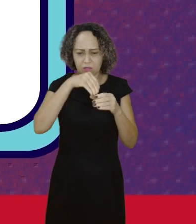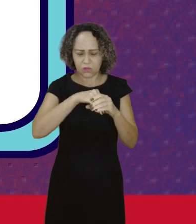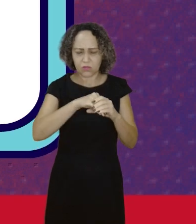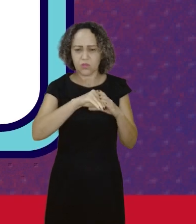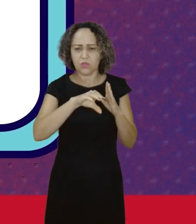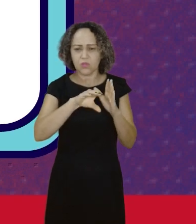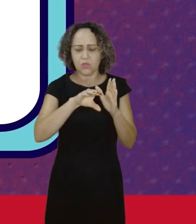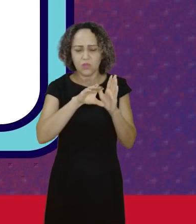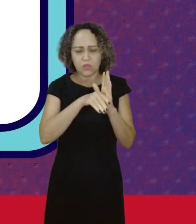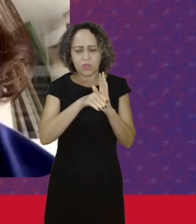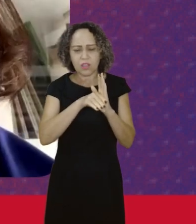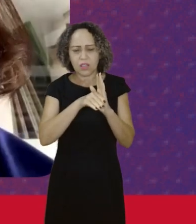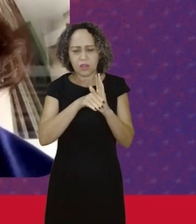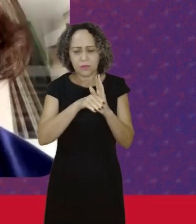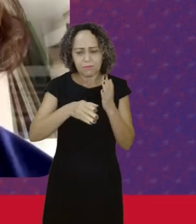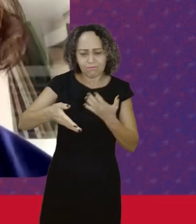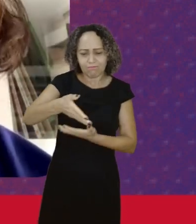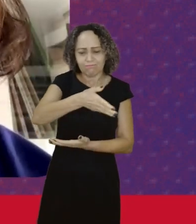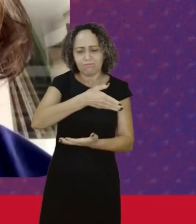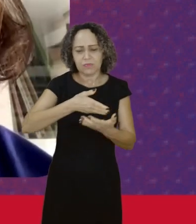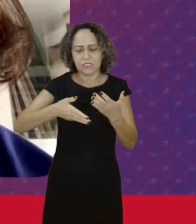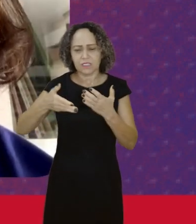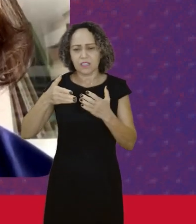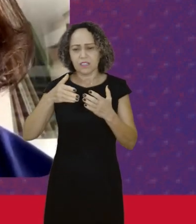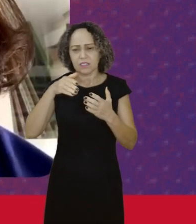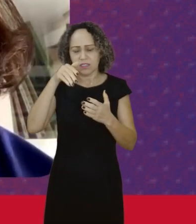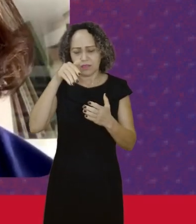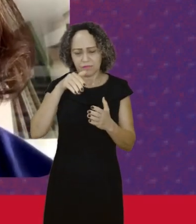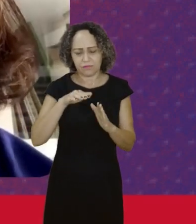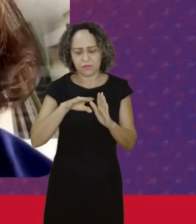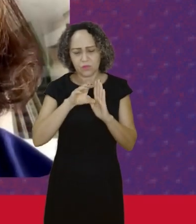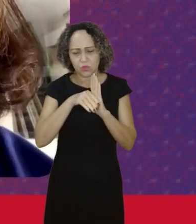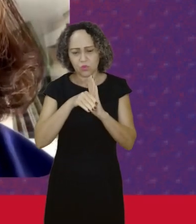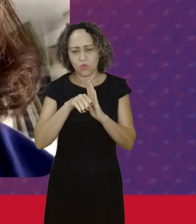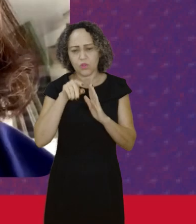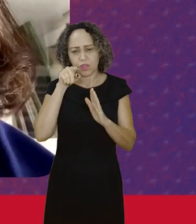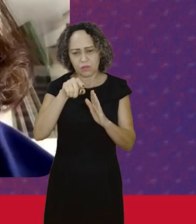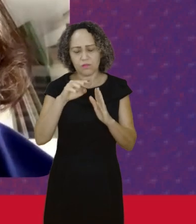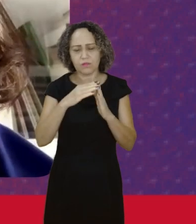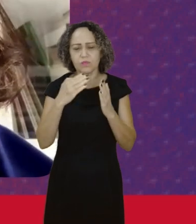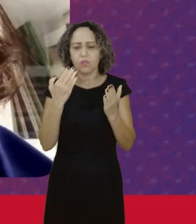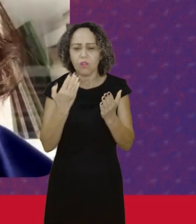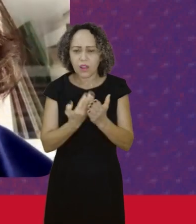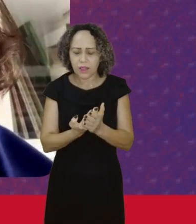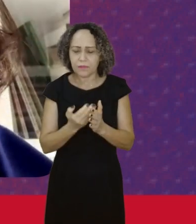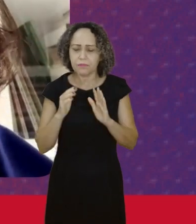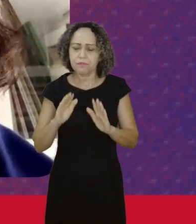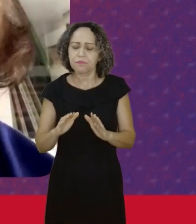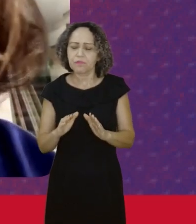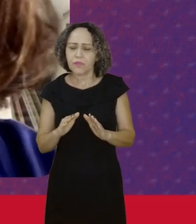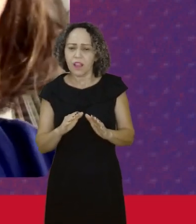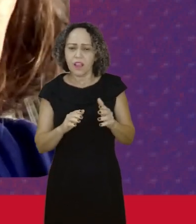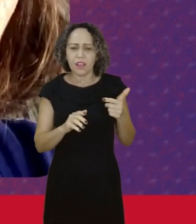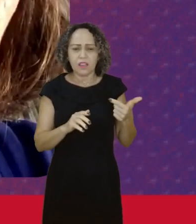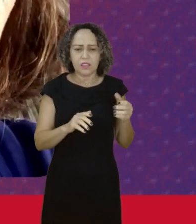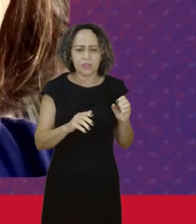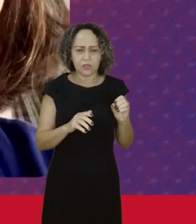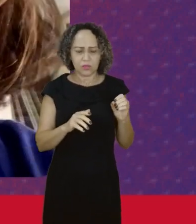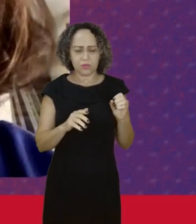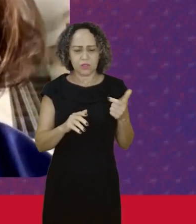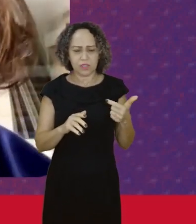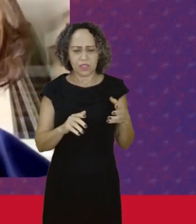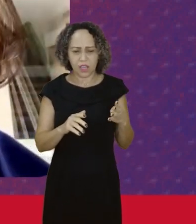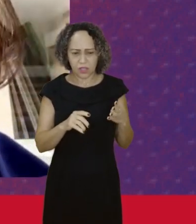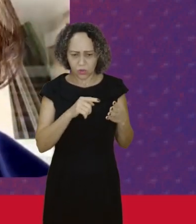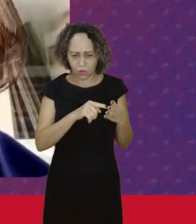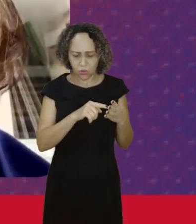currículos escolares. Isso tem a ver com uma mudança feita em 2014 no ECA, no Estatuto da